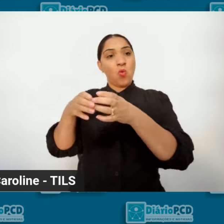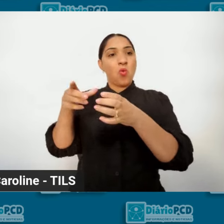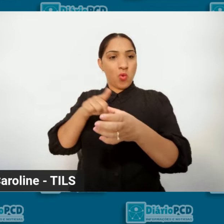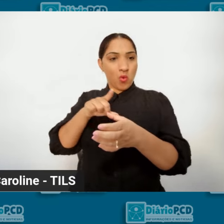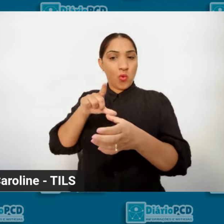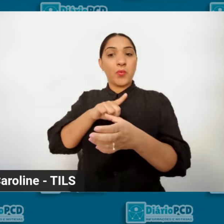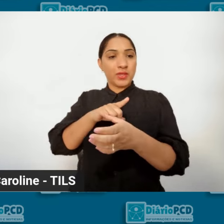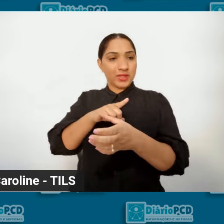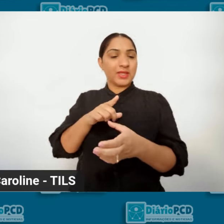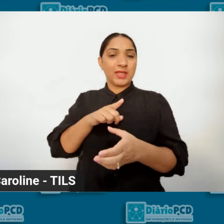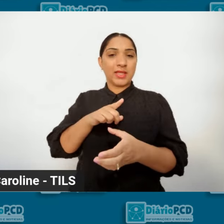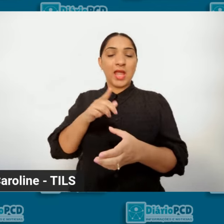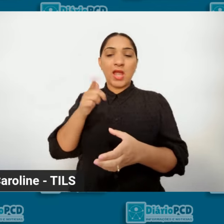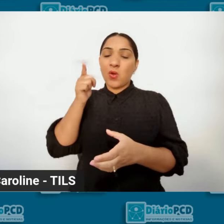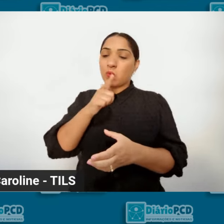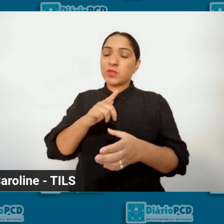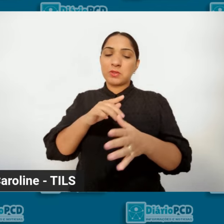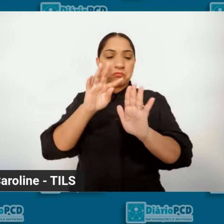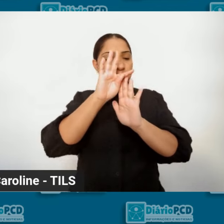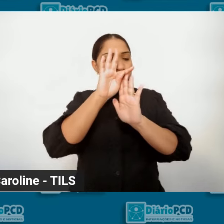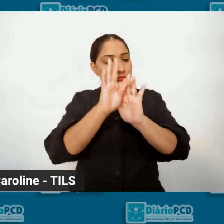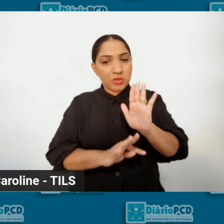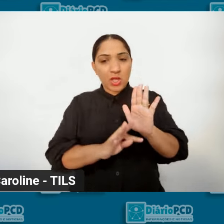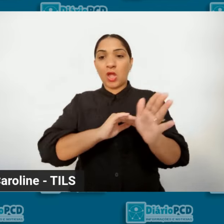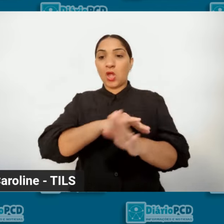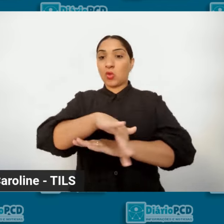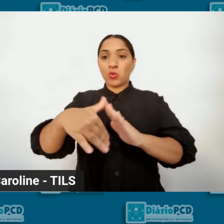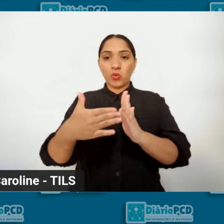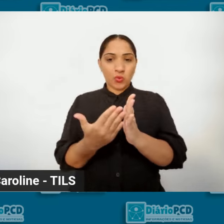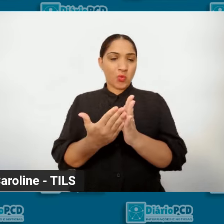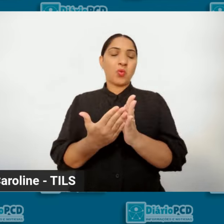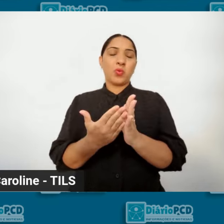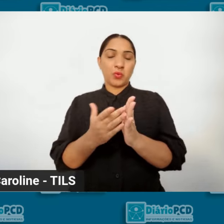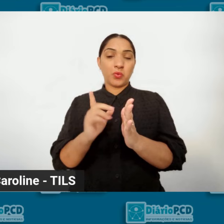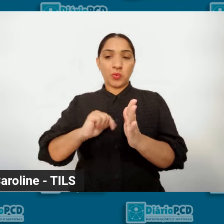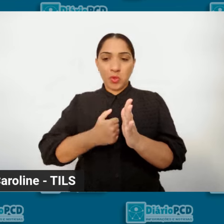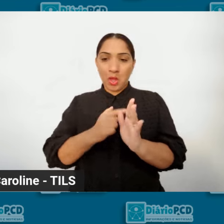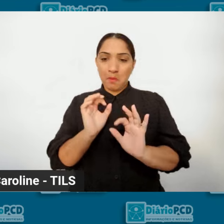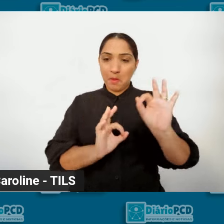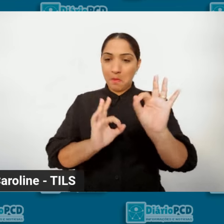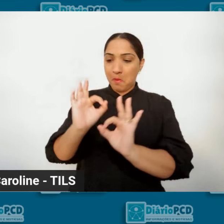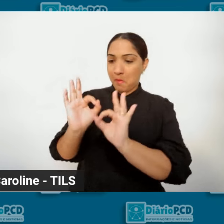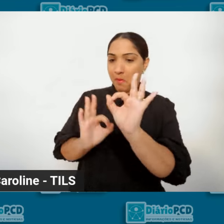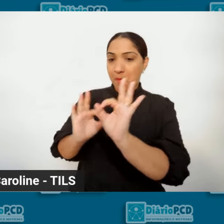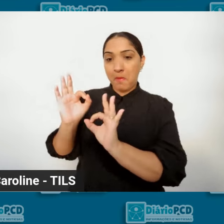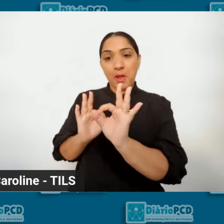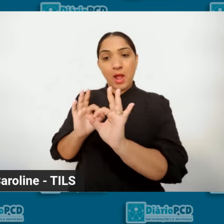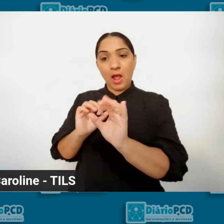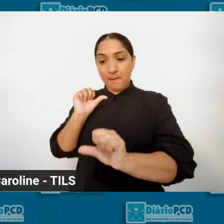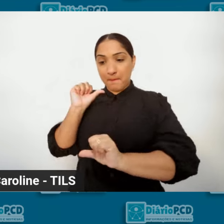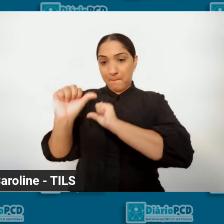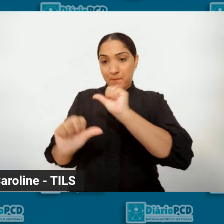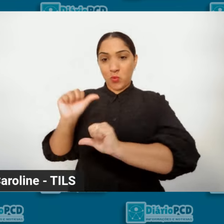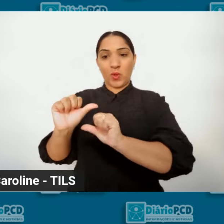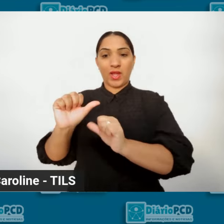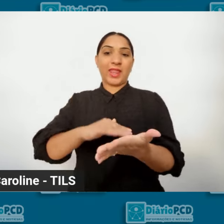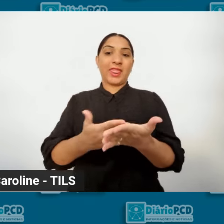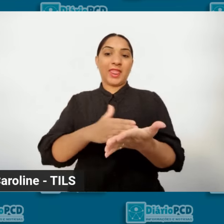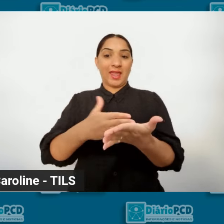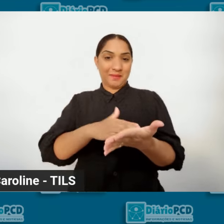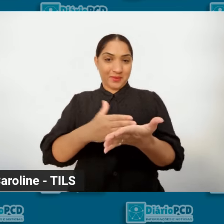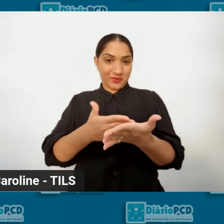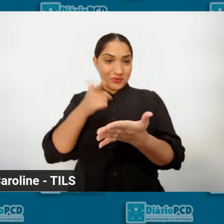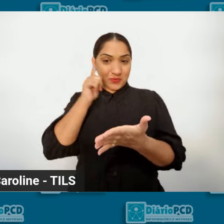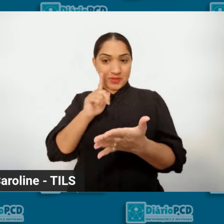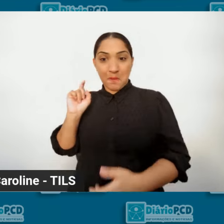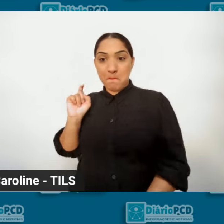e todo o texto do nosso site, ele é transformado em Libras com esse plugin que